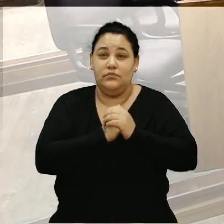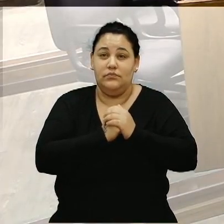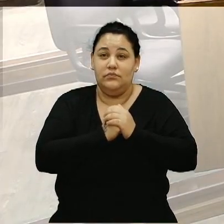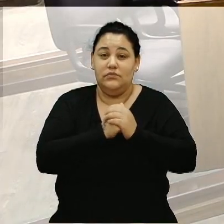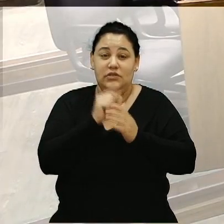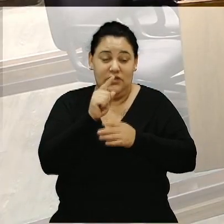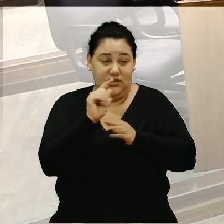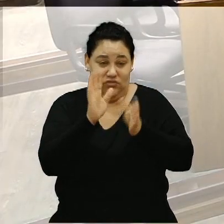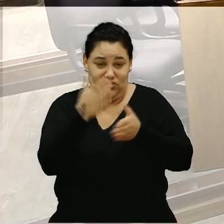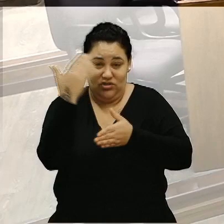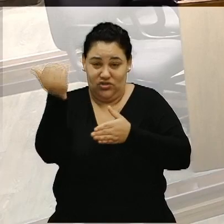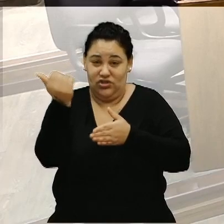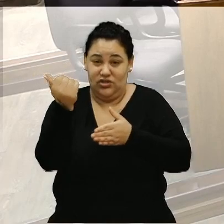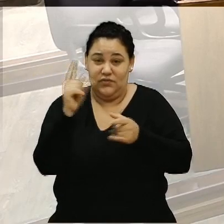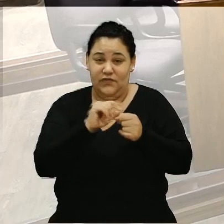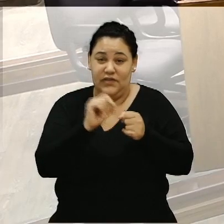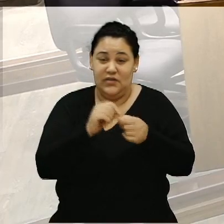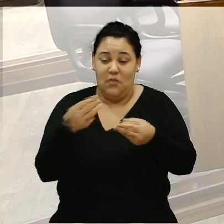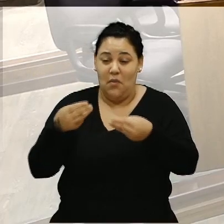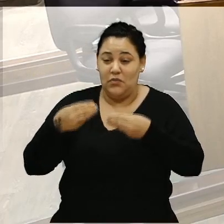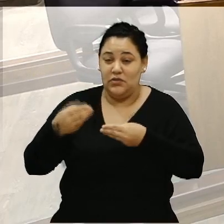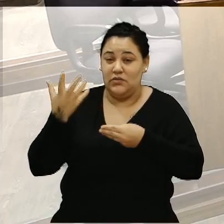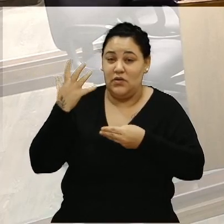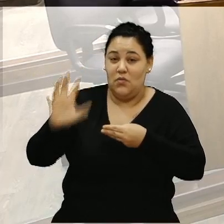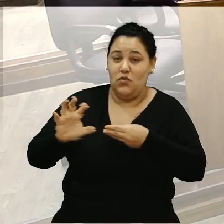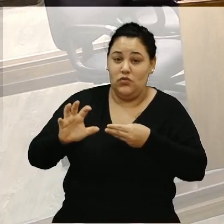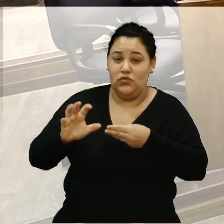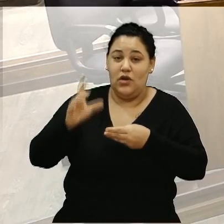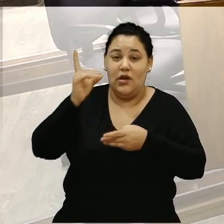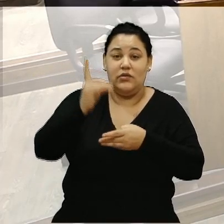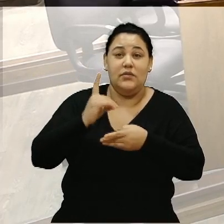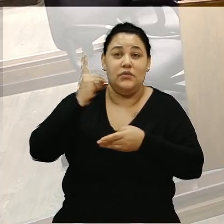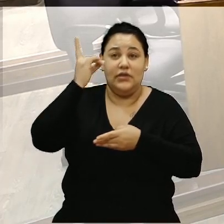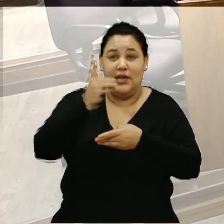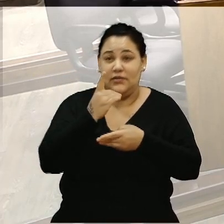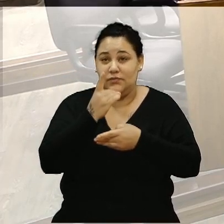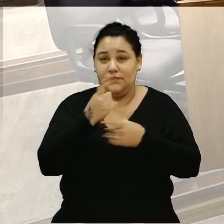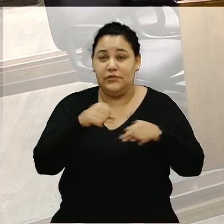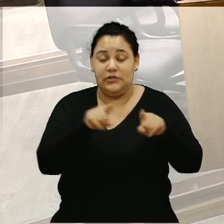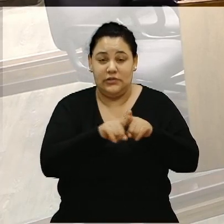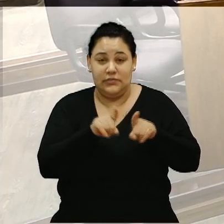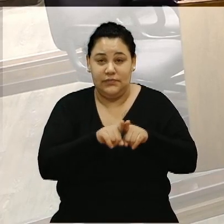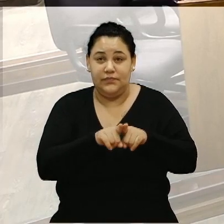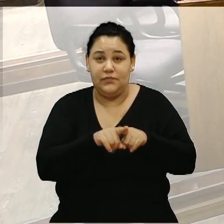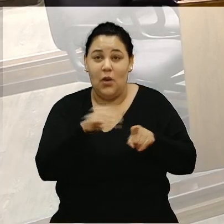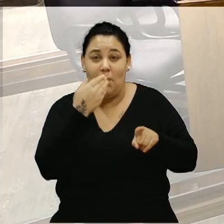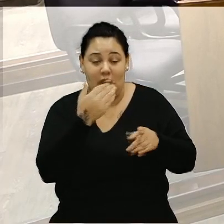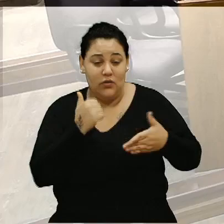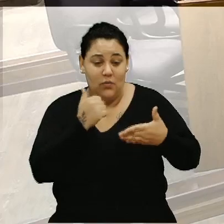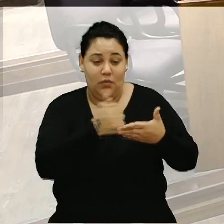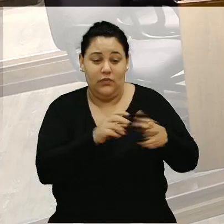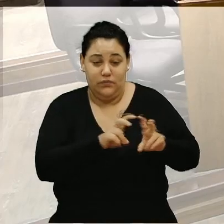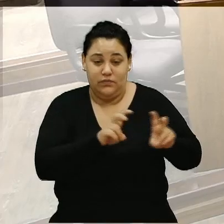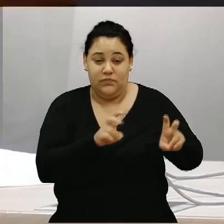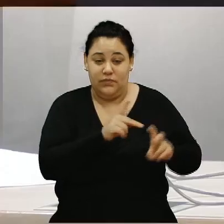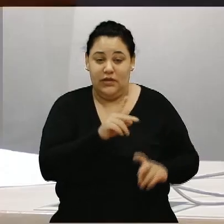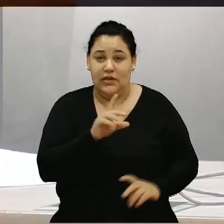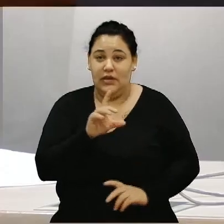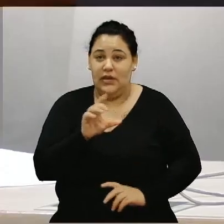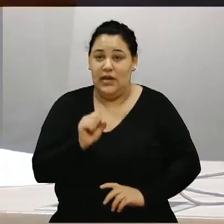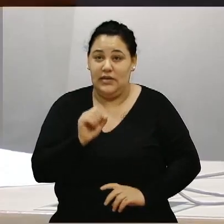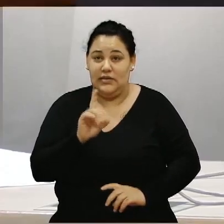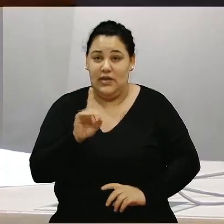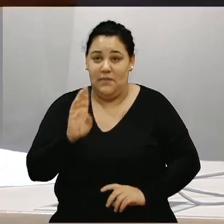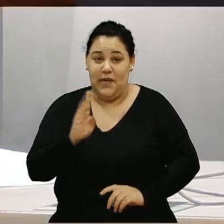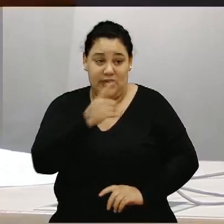outros vereadores, a nós fazer uma moção de repúdio a este deputado, né, e conto com a bancada do PSDB, que se é tão sensível ao meio ambiente,